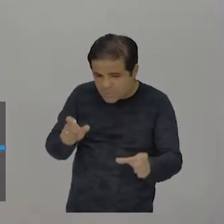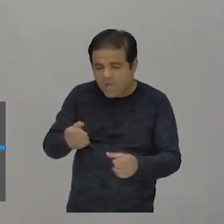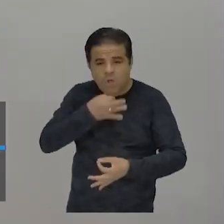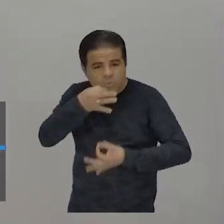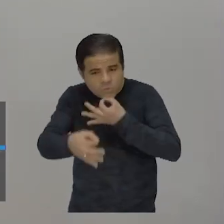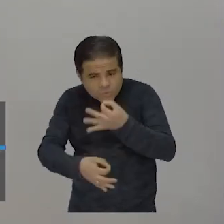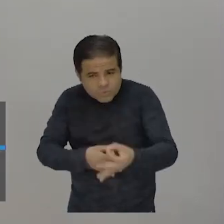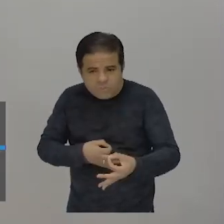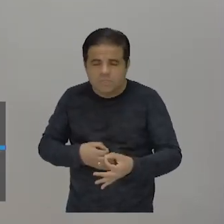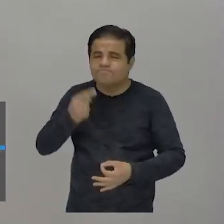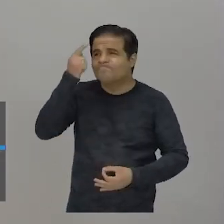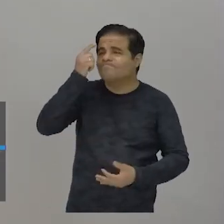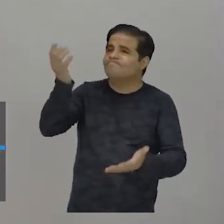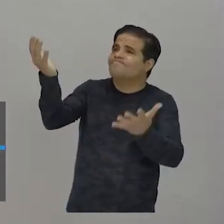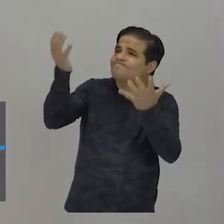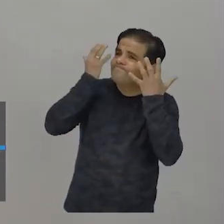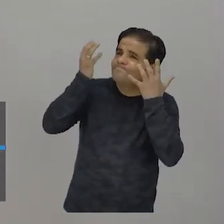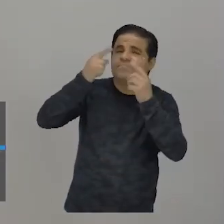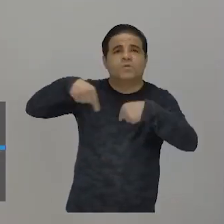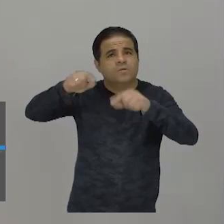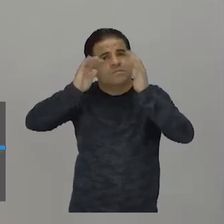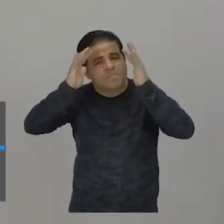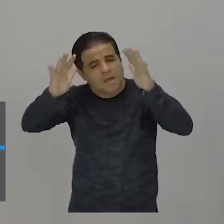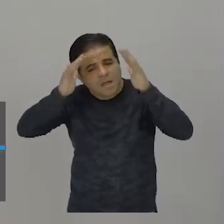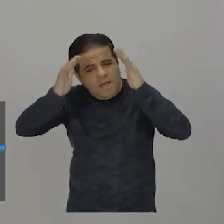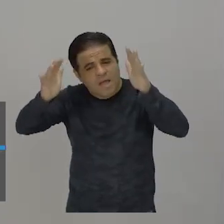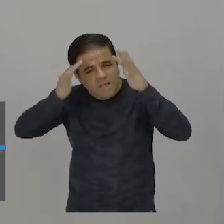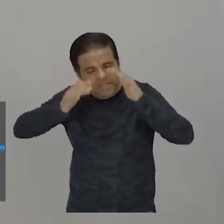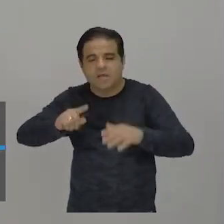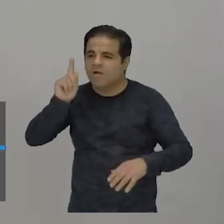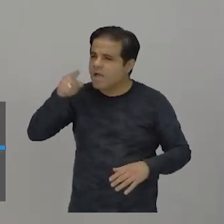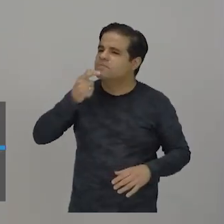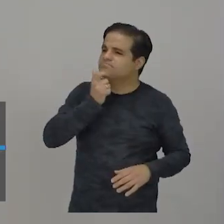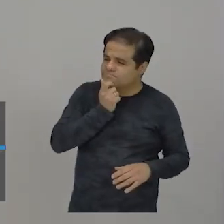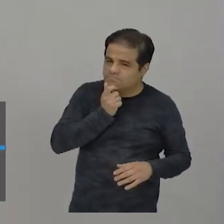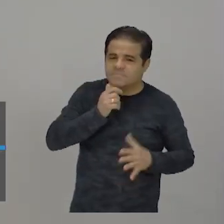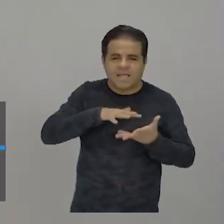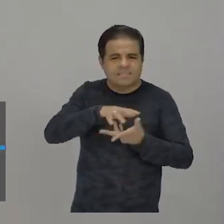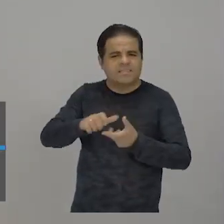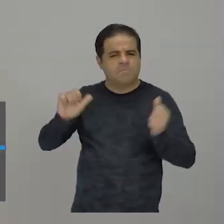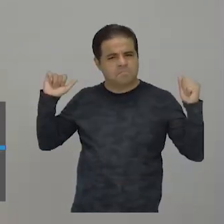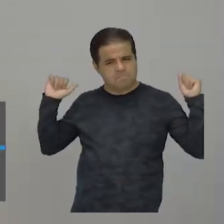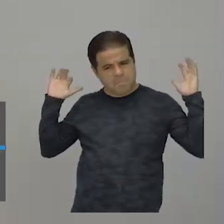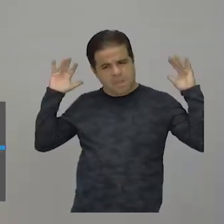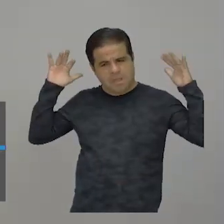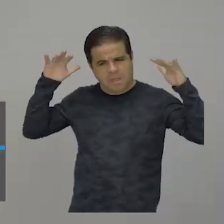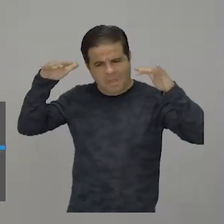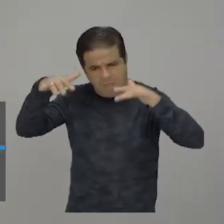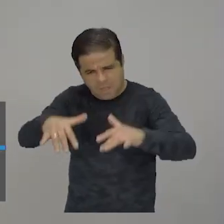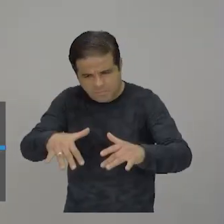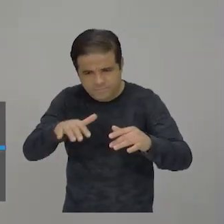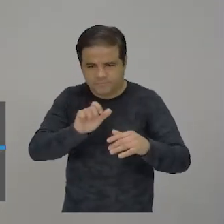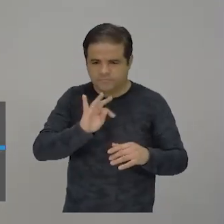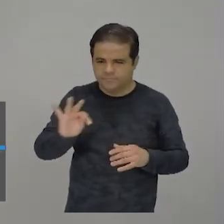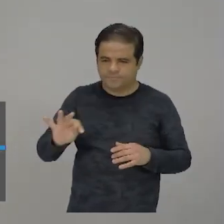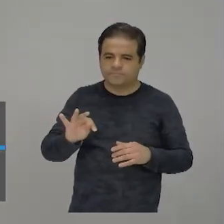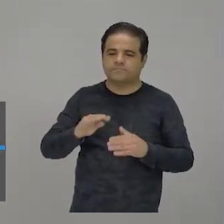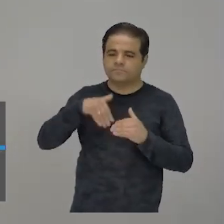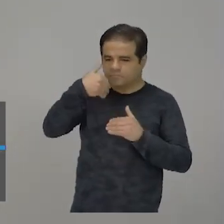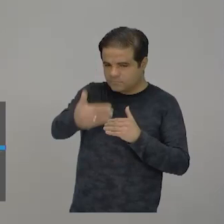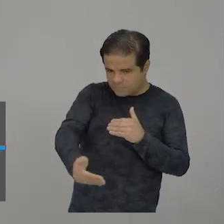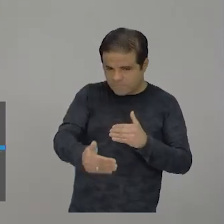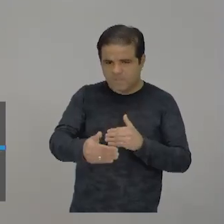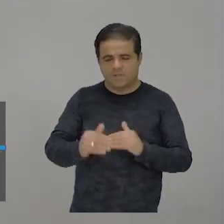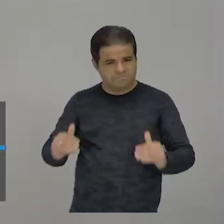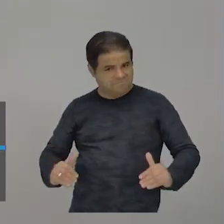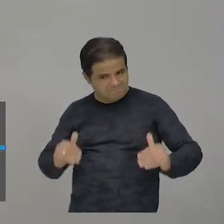até no nosso psicológico e na imaginação ficou fixa, né, que seriam a Terra invadida por extraterrestres, que teríamos essa parte que eles são